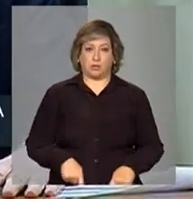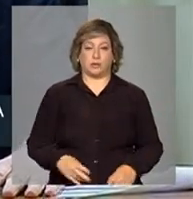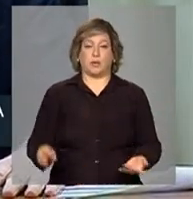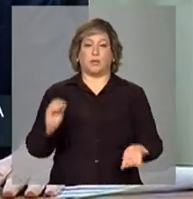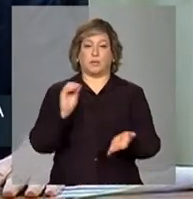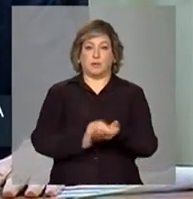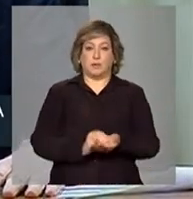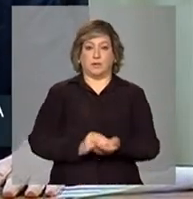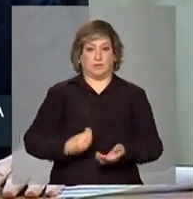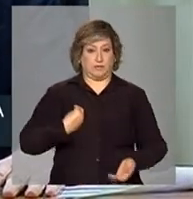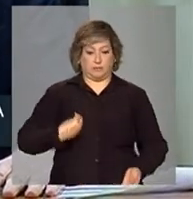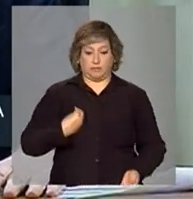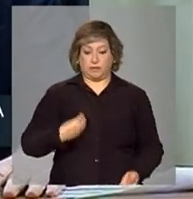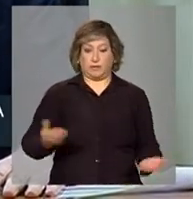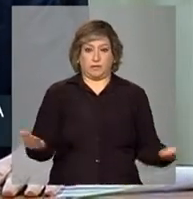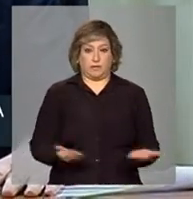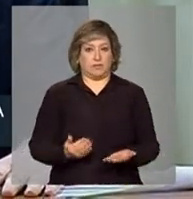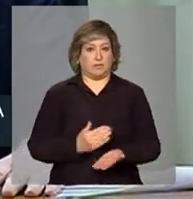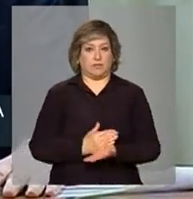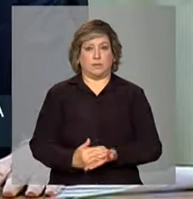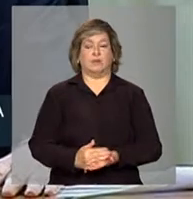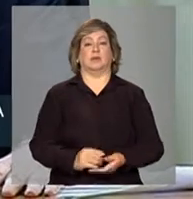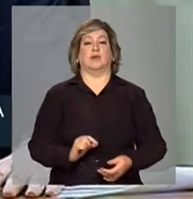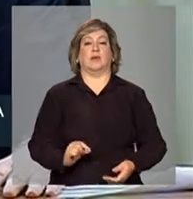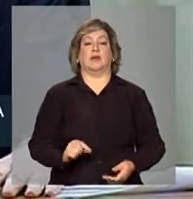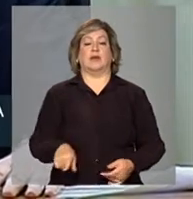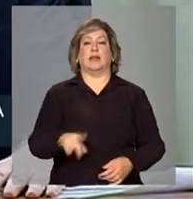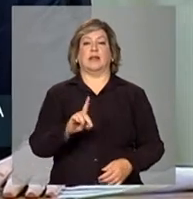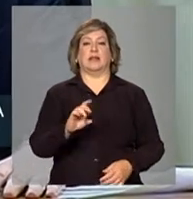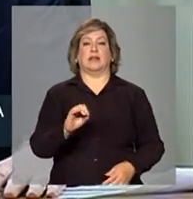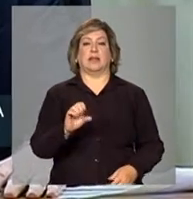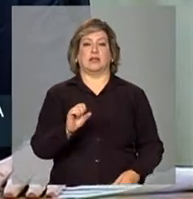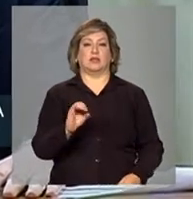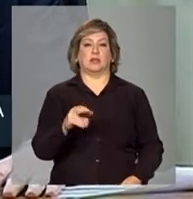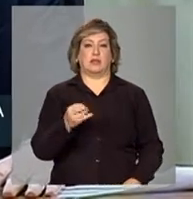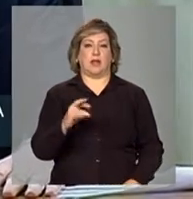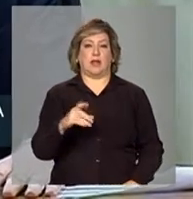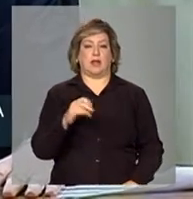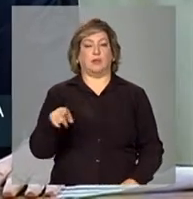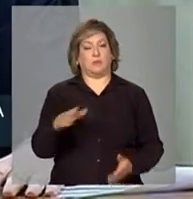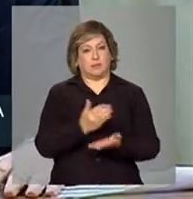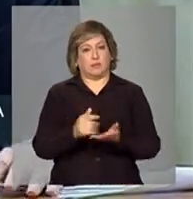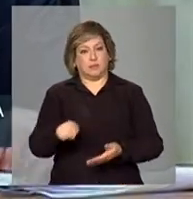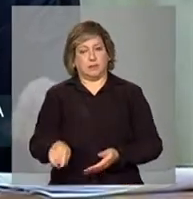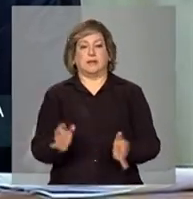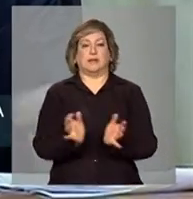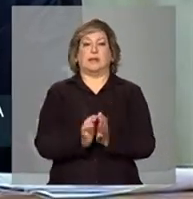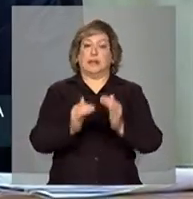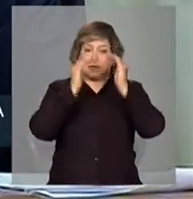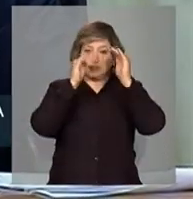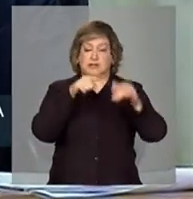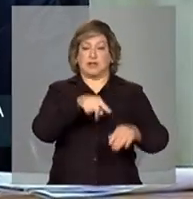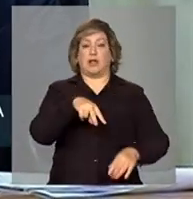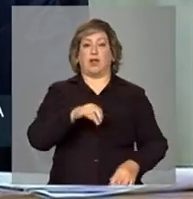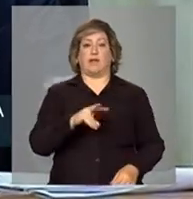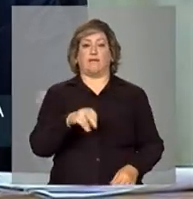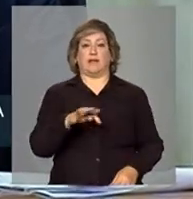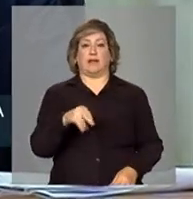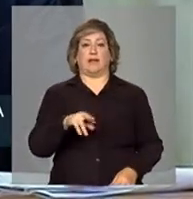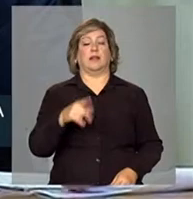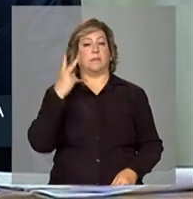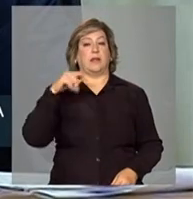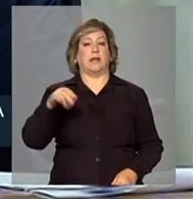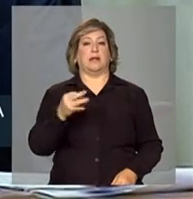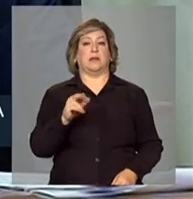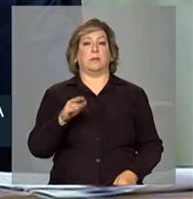colocar em vigor imediatamente a parte de desoneração e respeitar a noventena para o